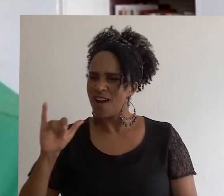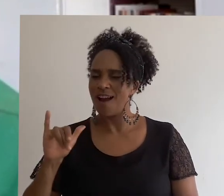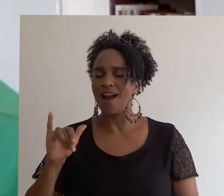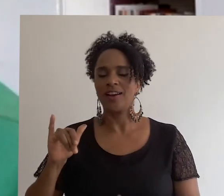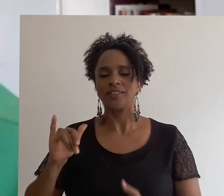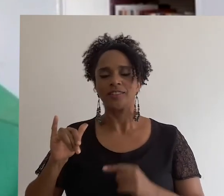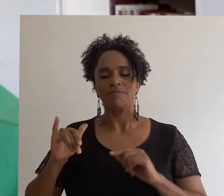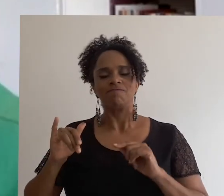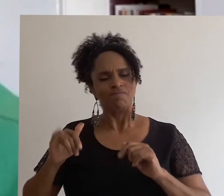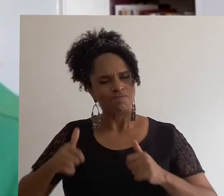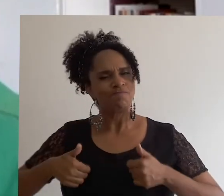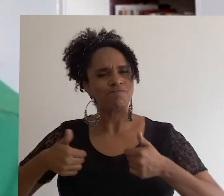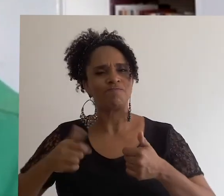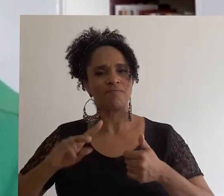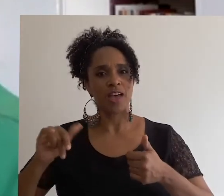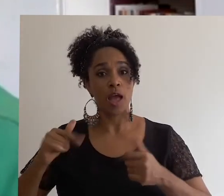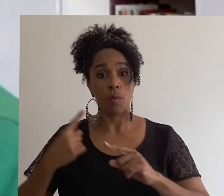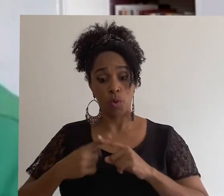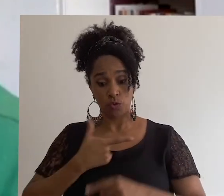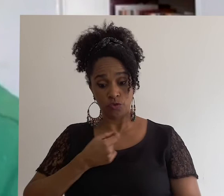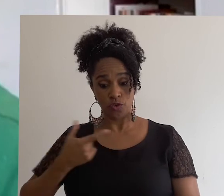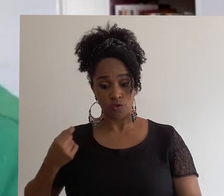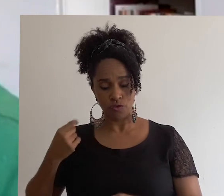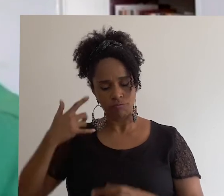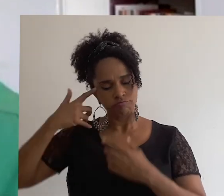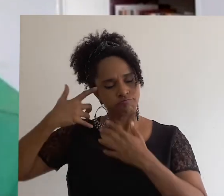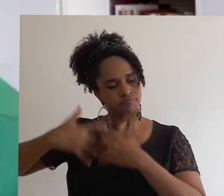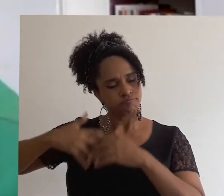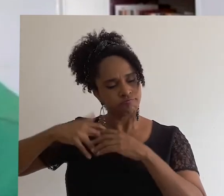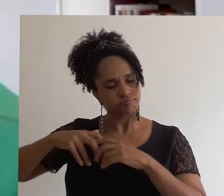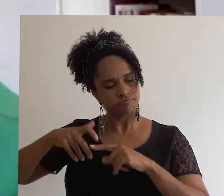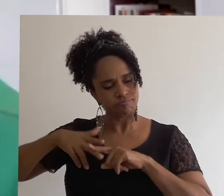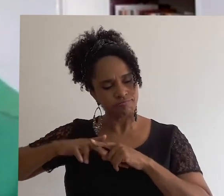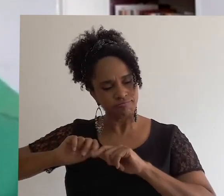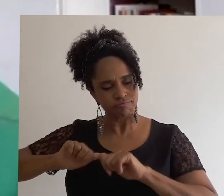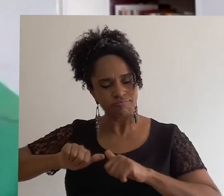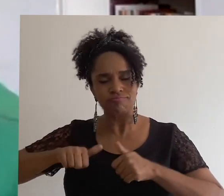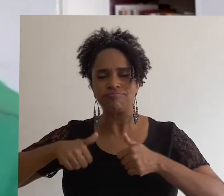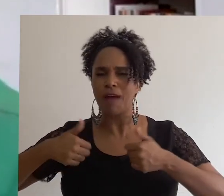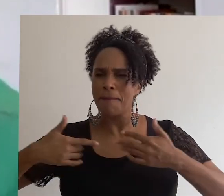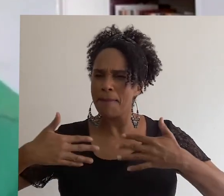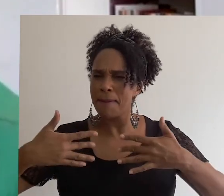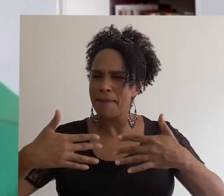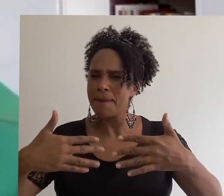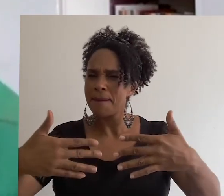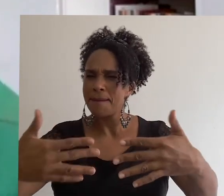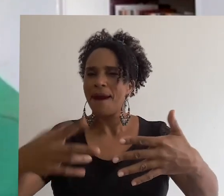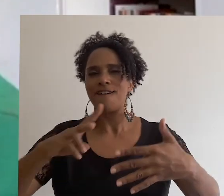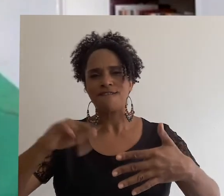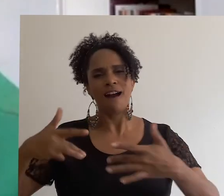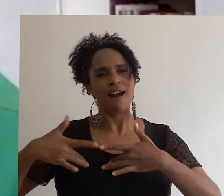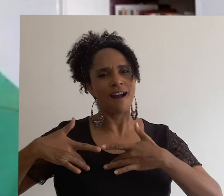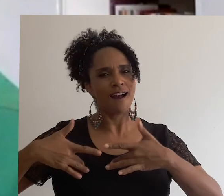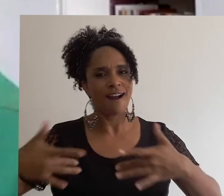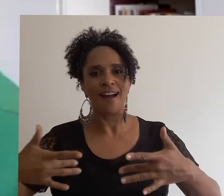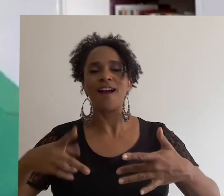as reflexões que nós tivemos que fazer em 2020, nos levará para um lugar de mais solidariedade e